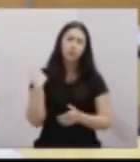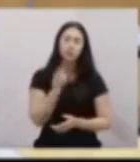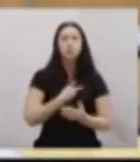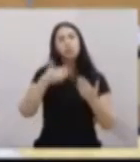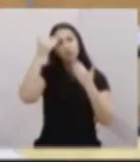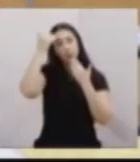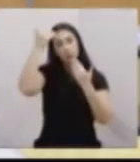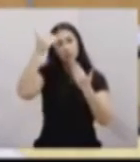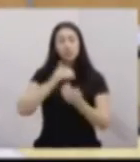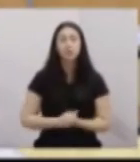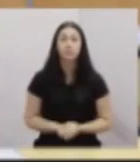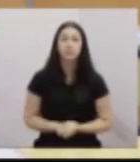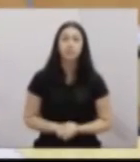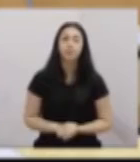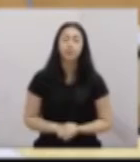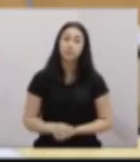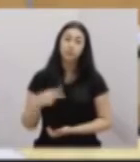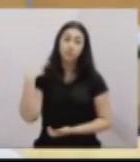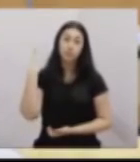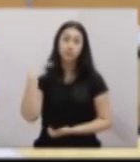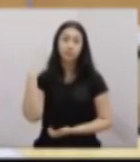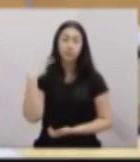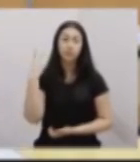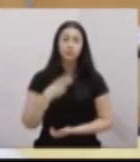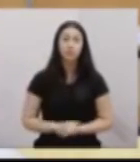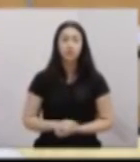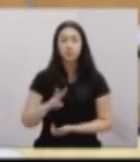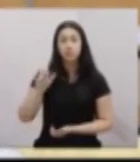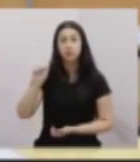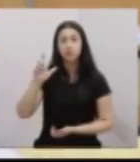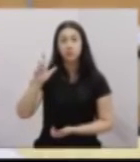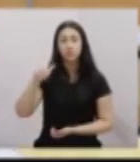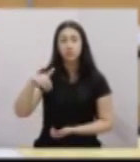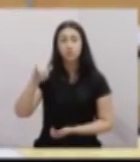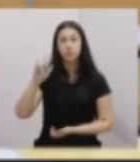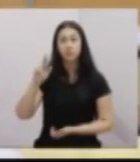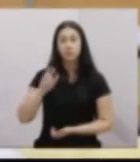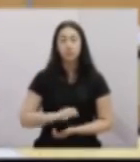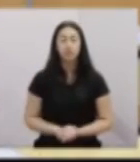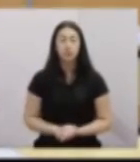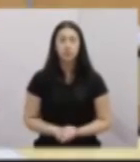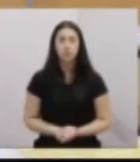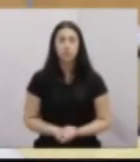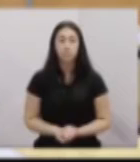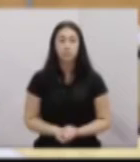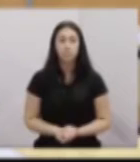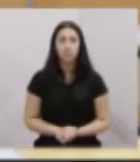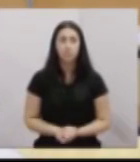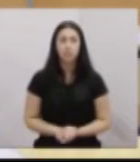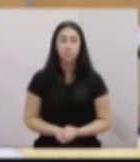atenção dispensada, subscrevemos. Autoria, vereador Valmir do Parque Meia Lua.